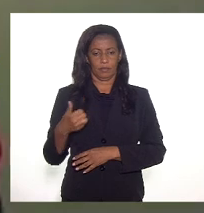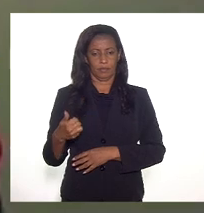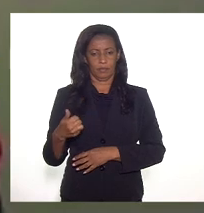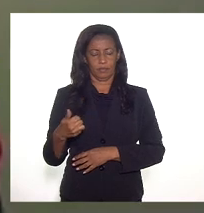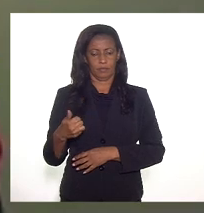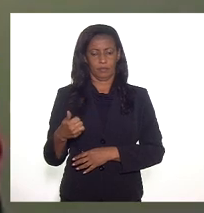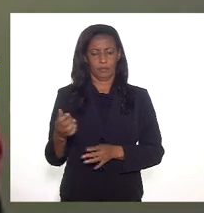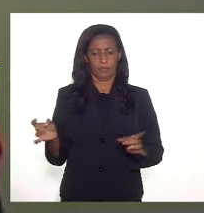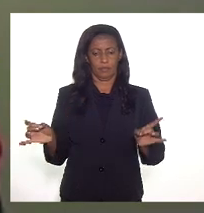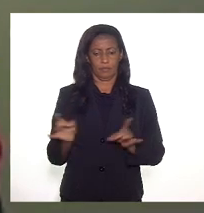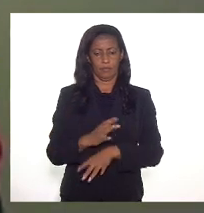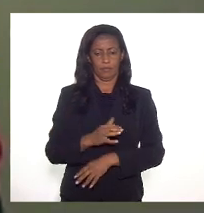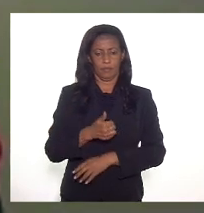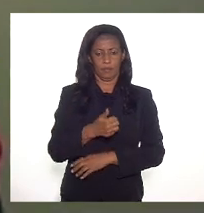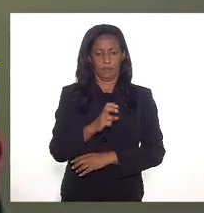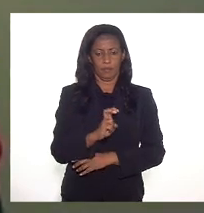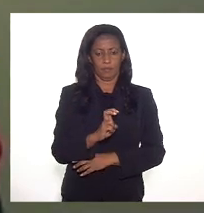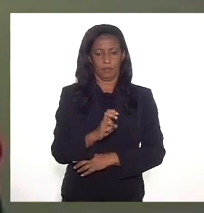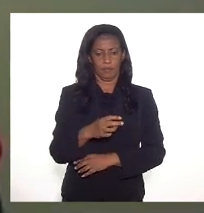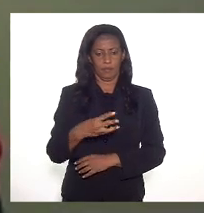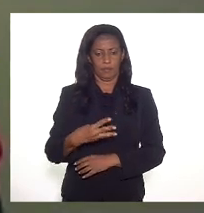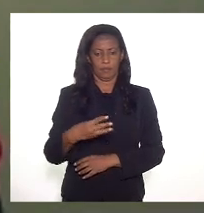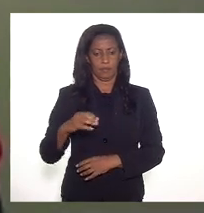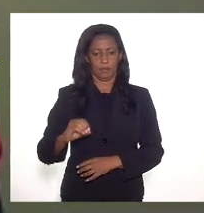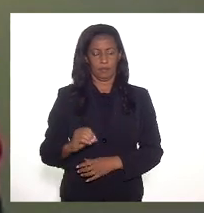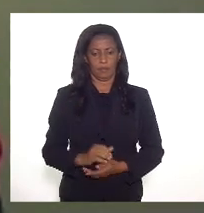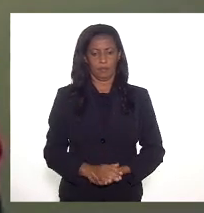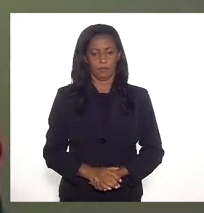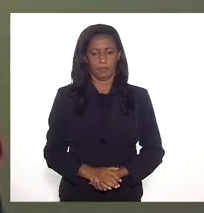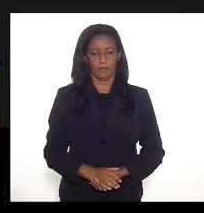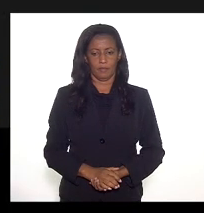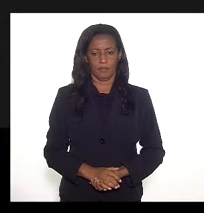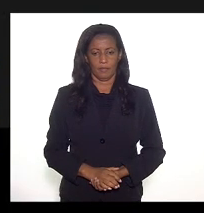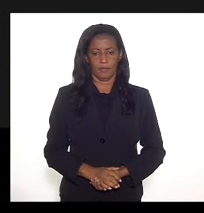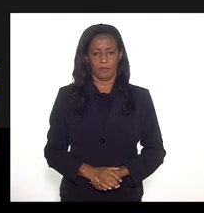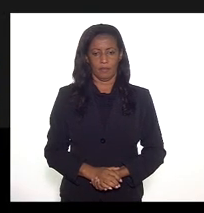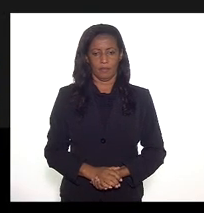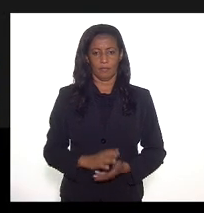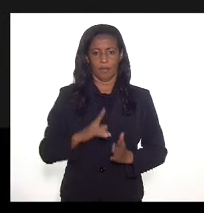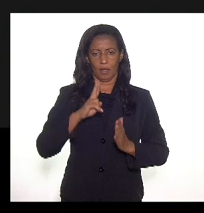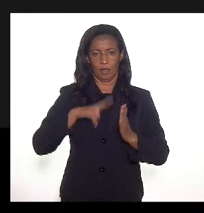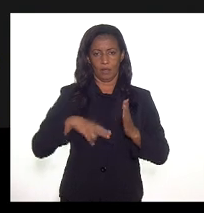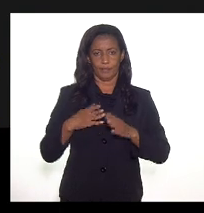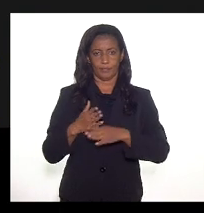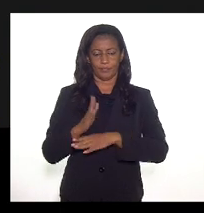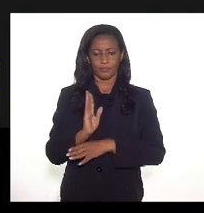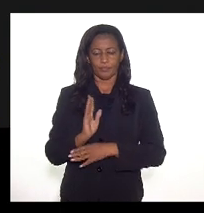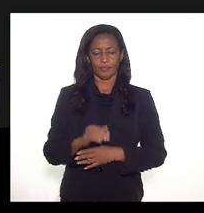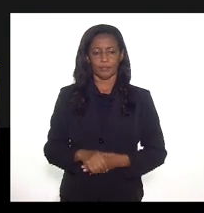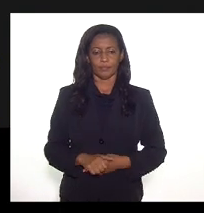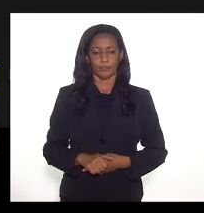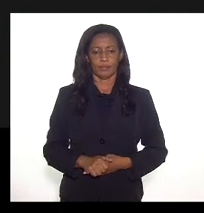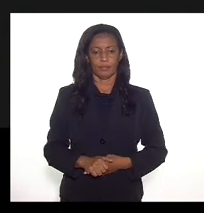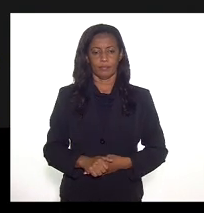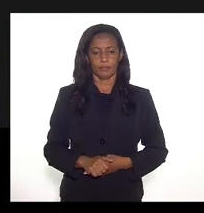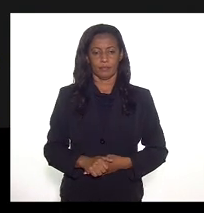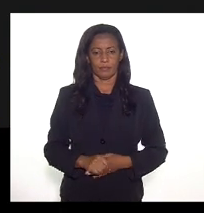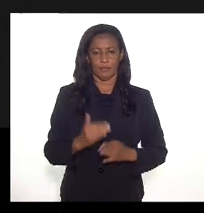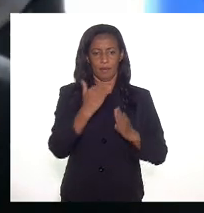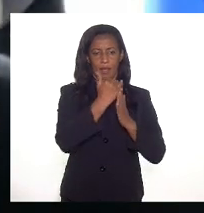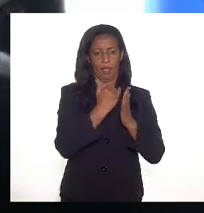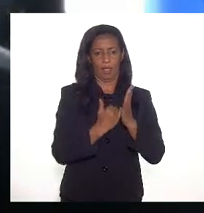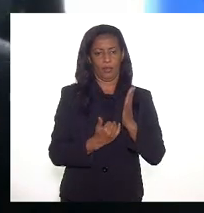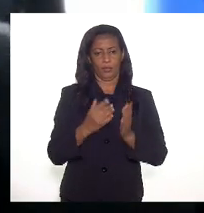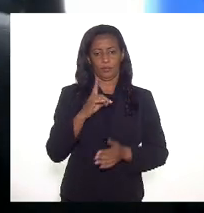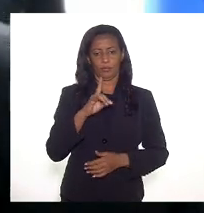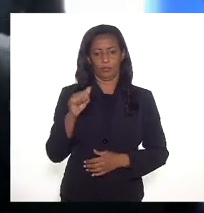minutos, encerrou-se às 15 horas e 30 minutos. Lida e aprovada a ata, passa-se à ordem do